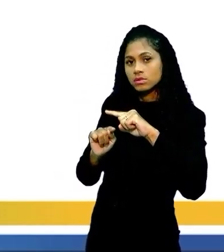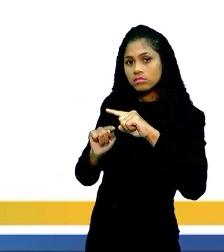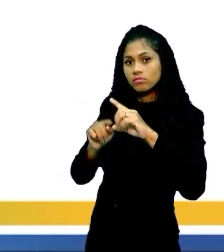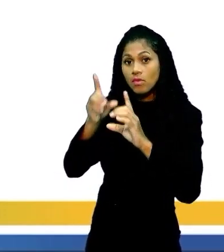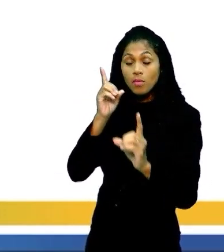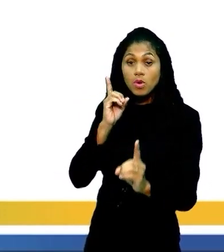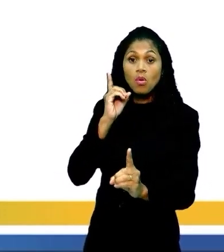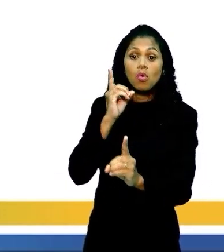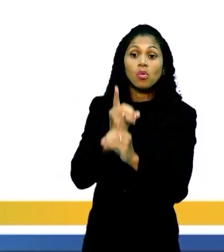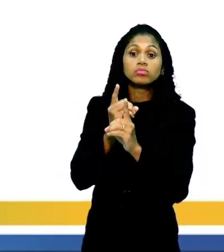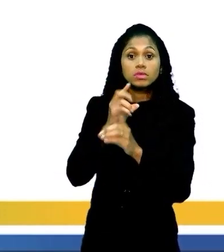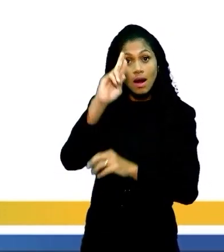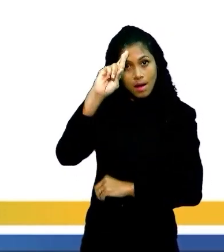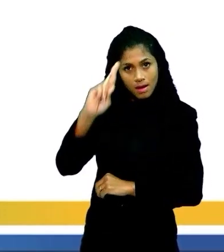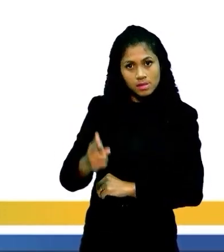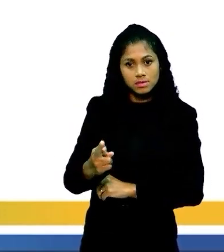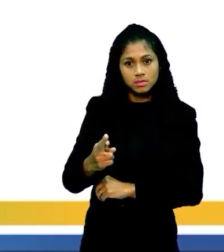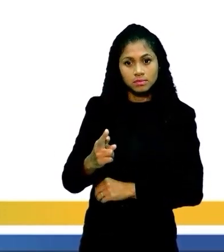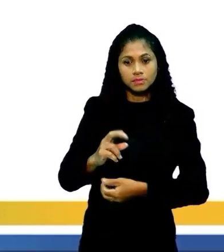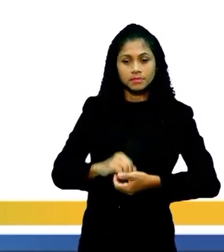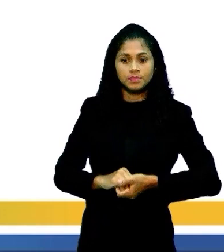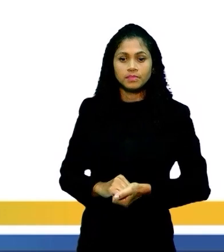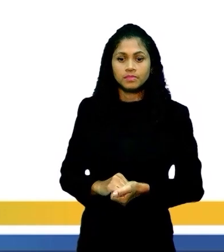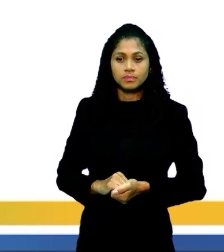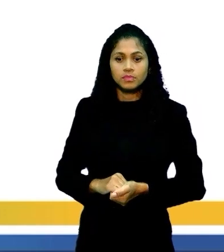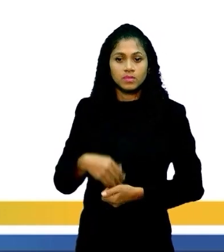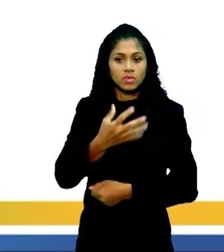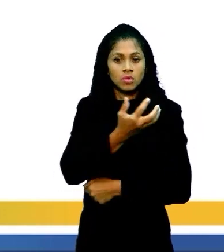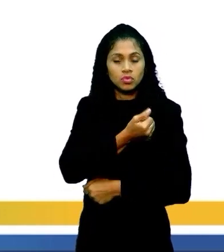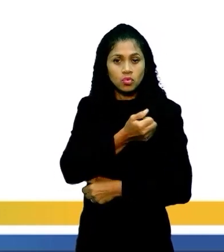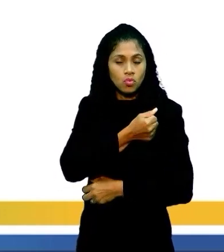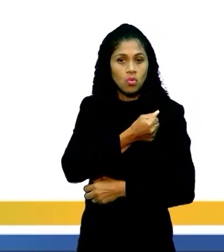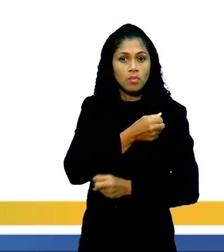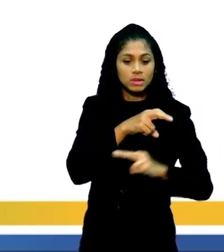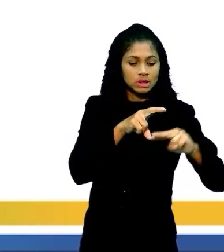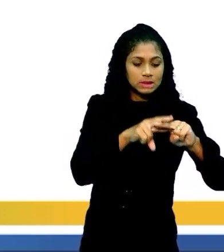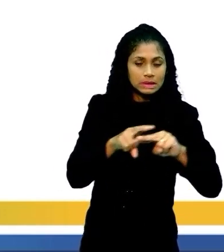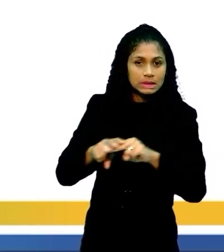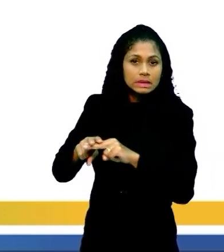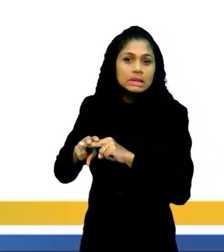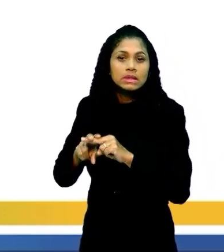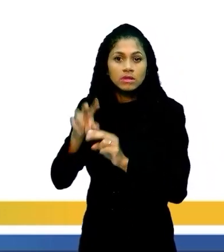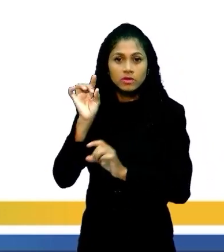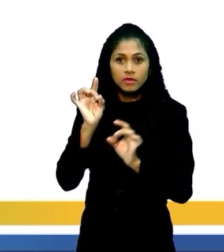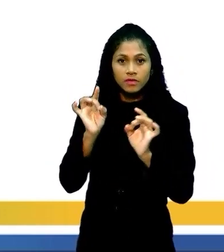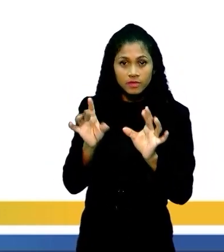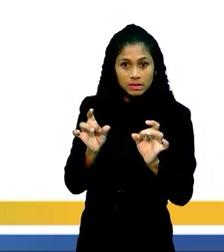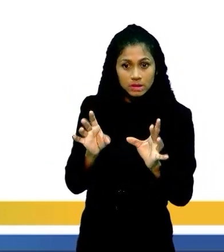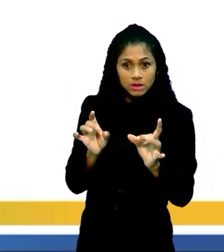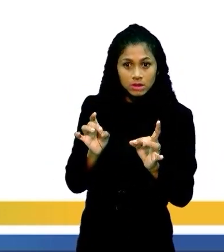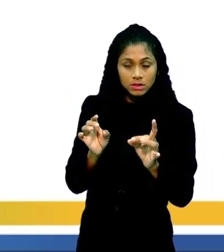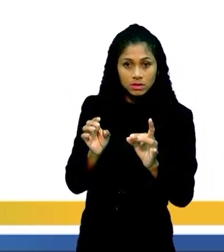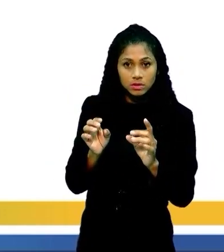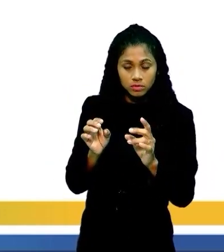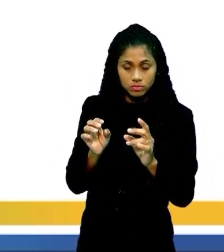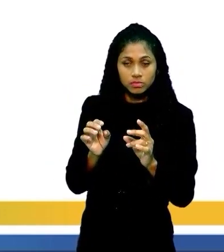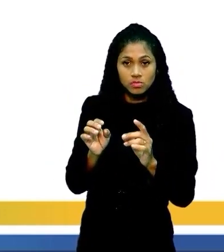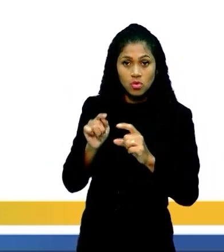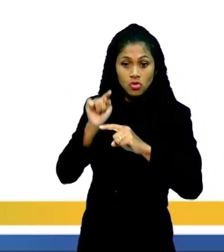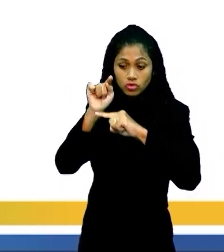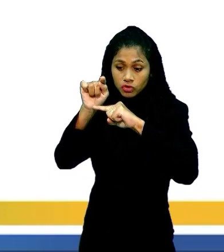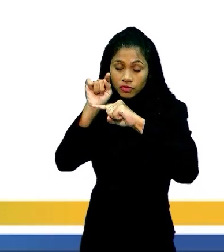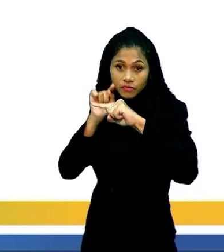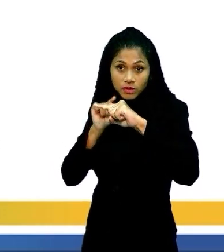seguinte razão: número de assentos vendidos sobre o número total